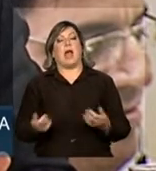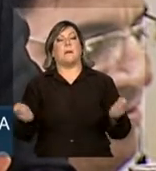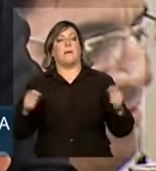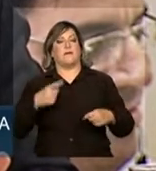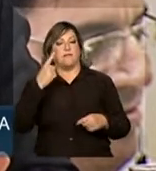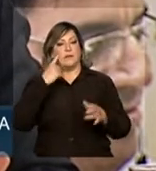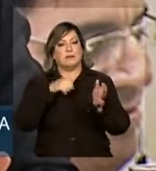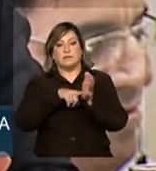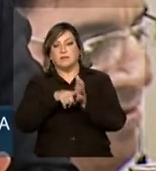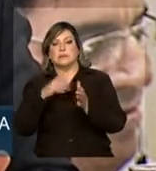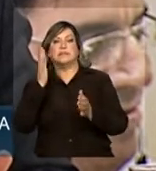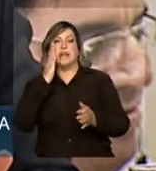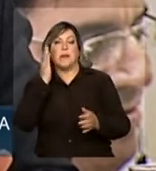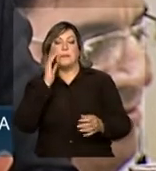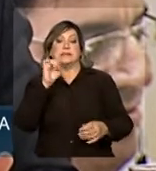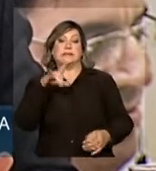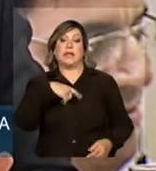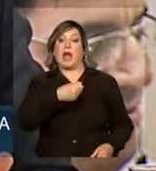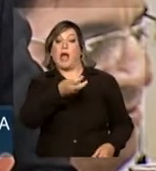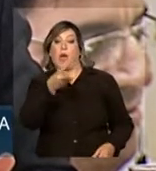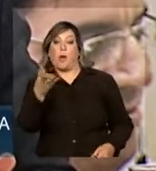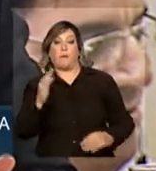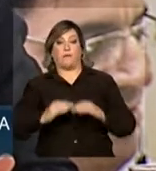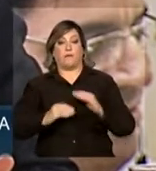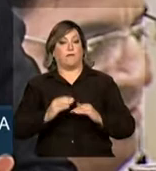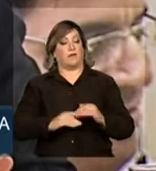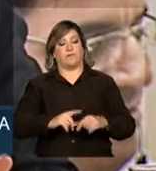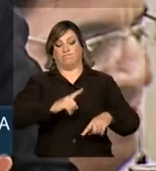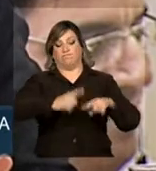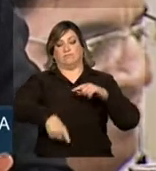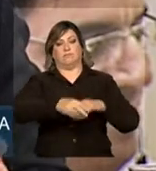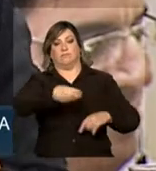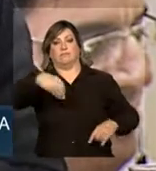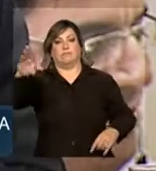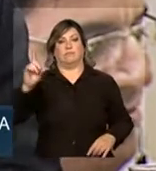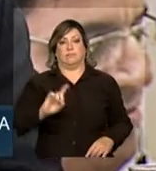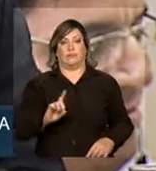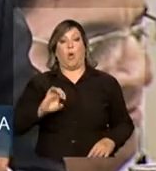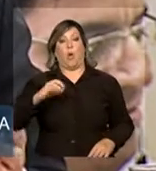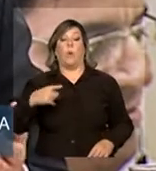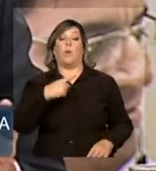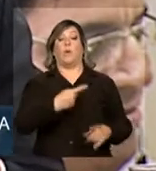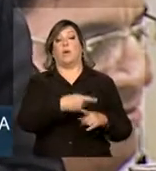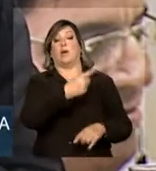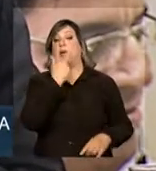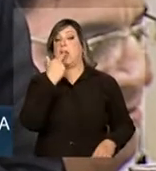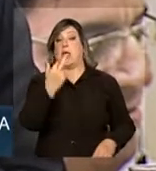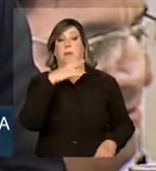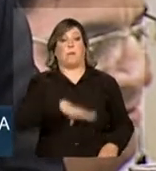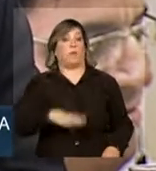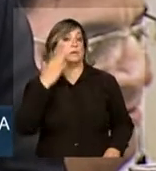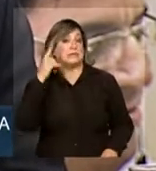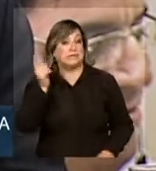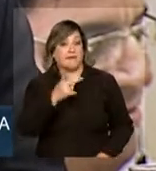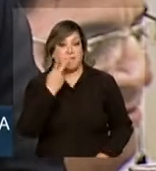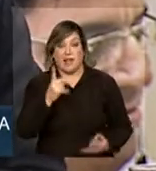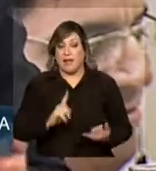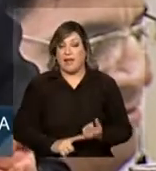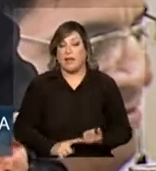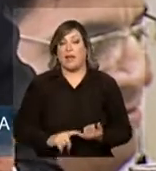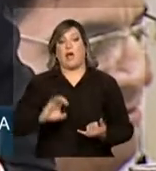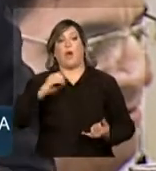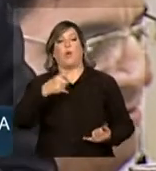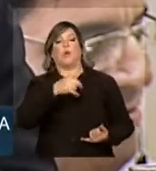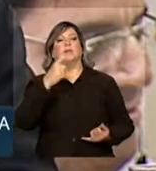profissional que foi avaliado que não pode ir pro município nesse momento ou por conta da Língua Portuguesa ou por conta de